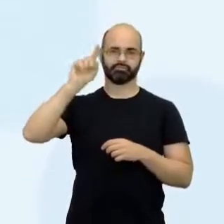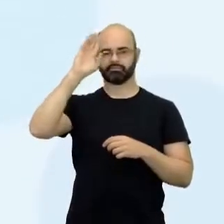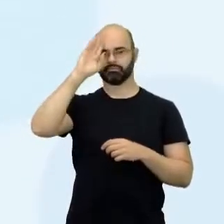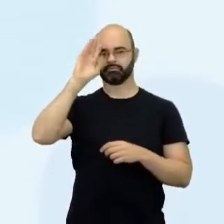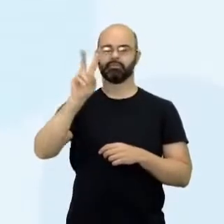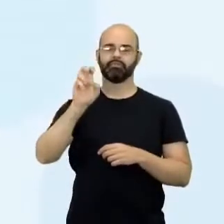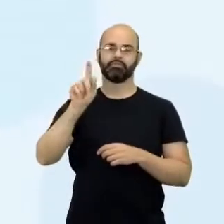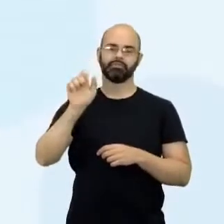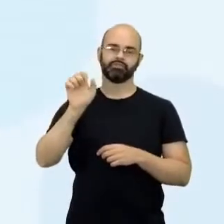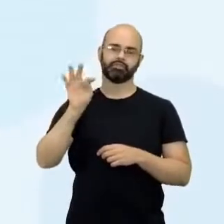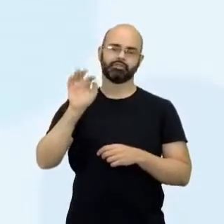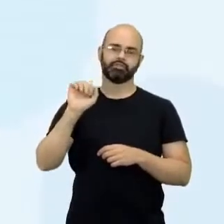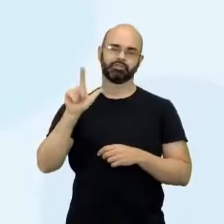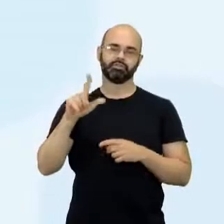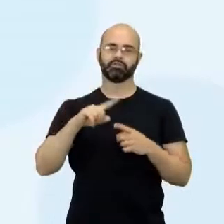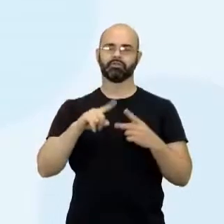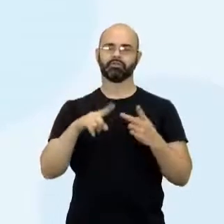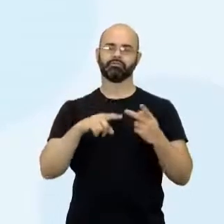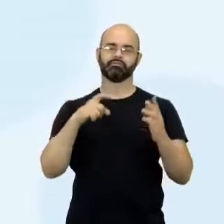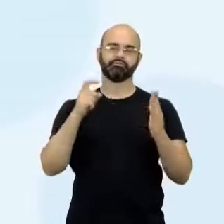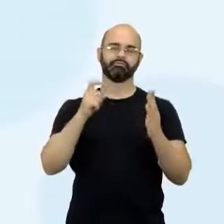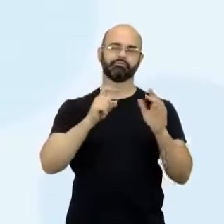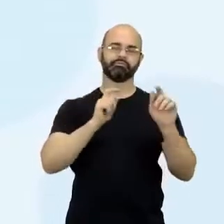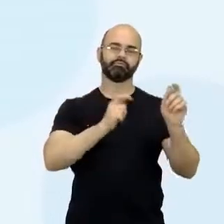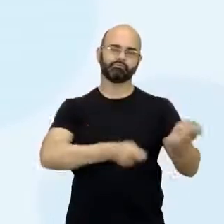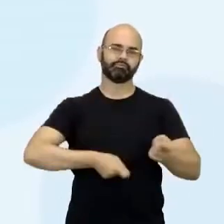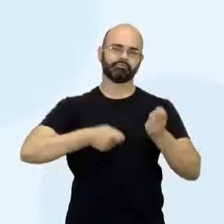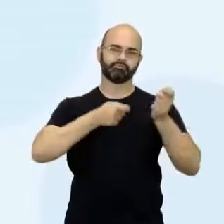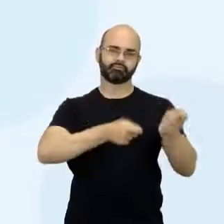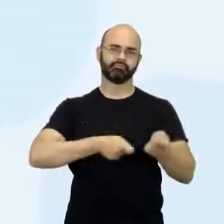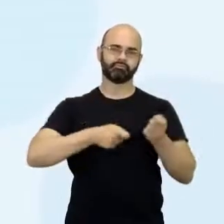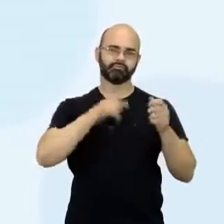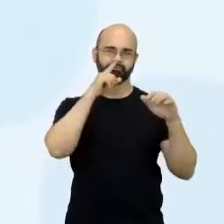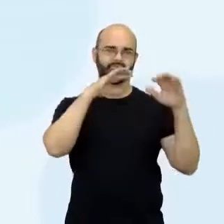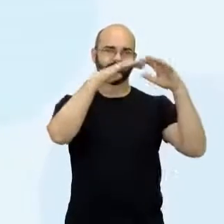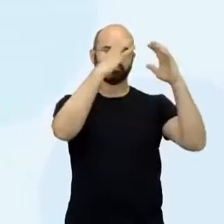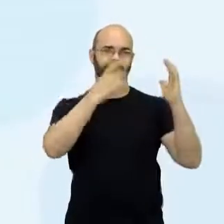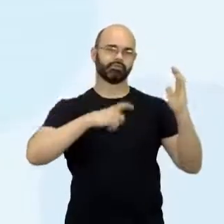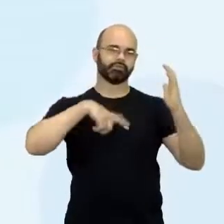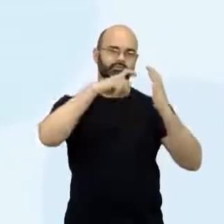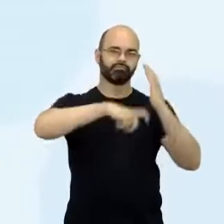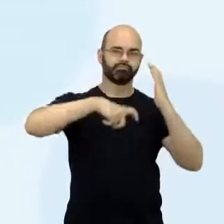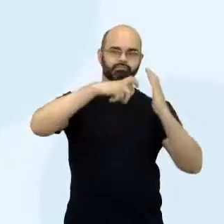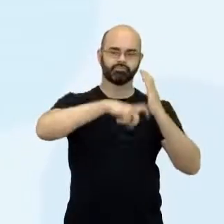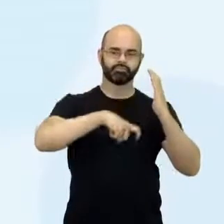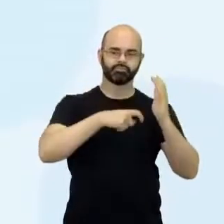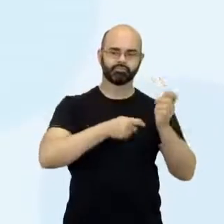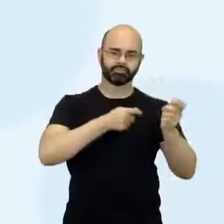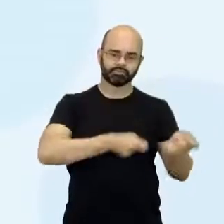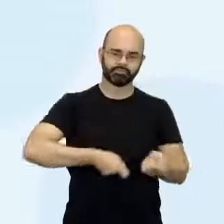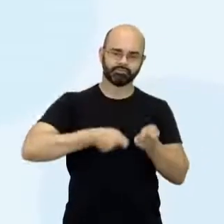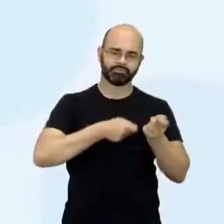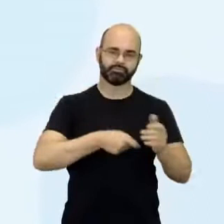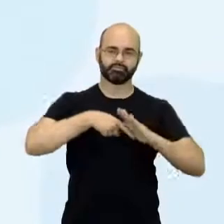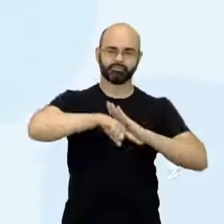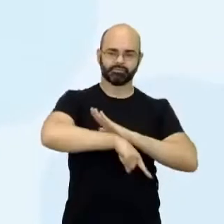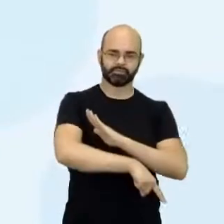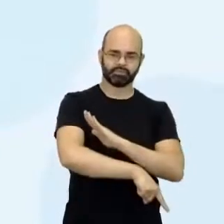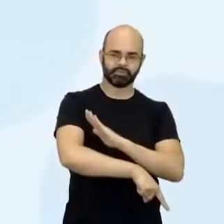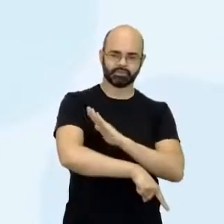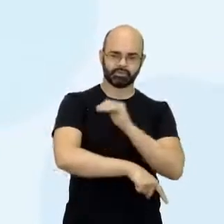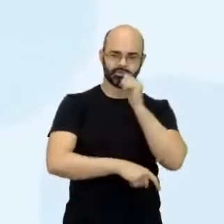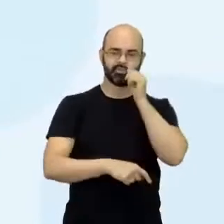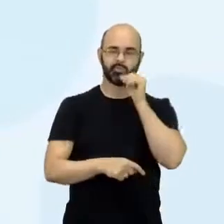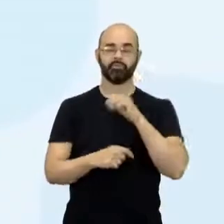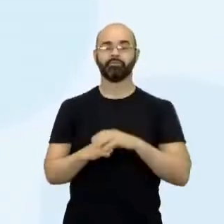vegetal, mineração, tem o setor industrial, que é a Zona Franca de Manaus, está crescendo outras áreas industriais, mas a